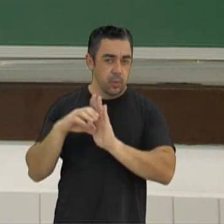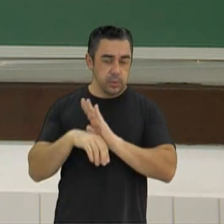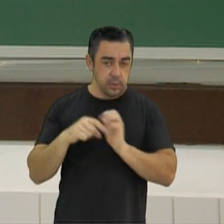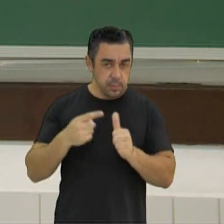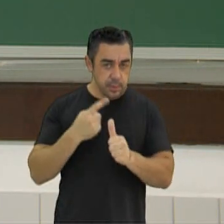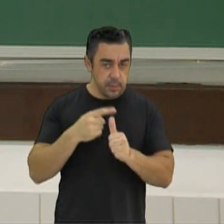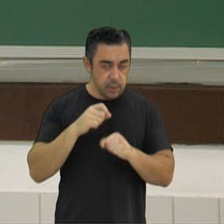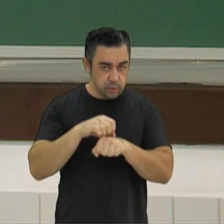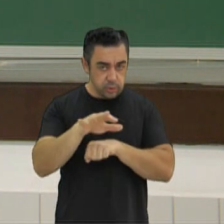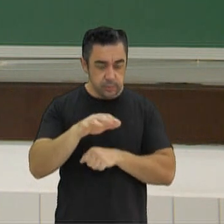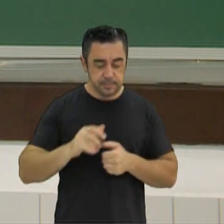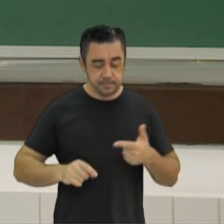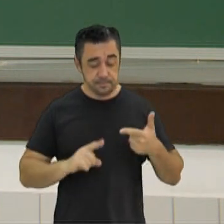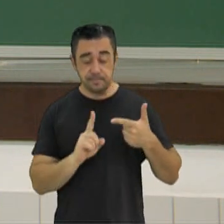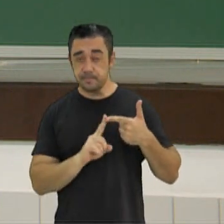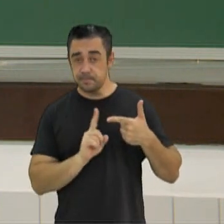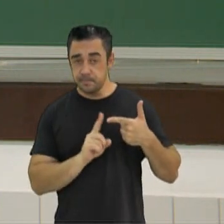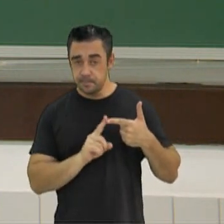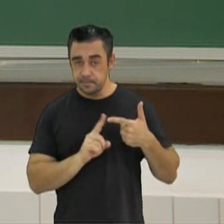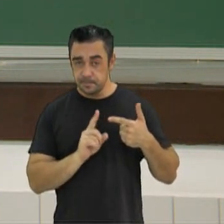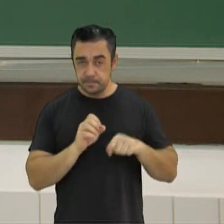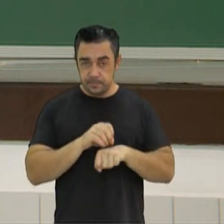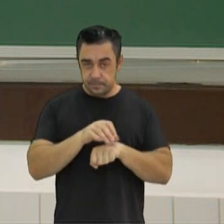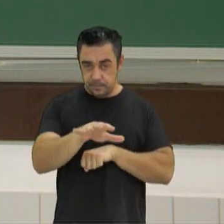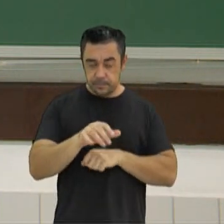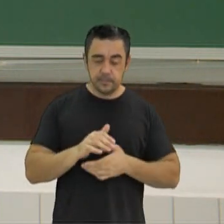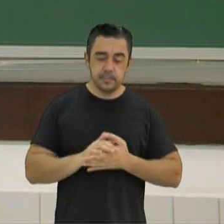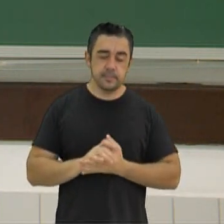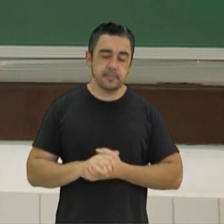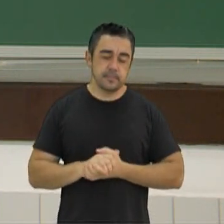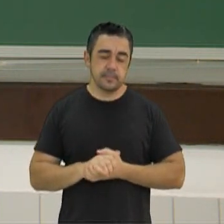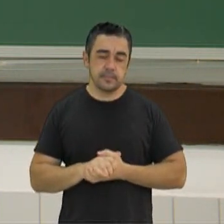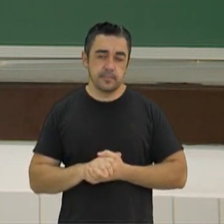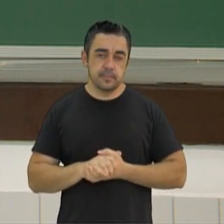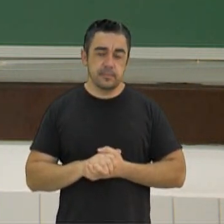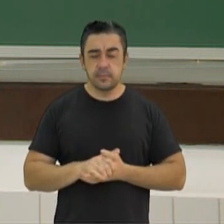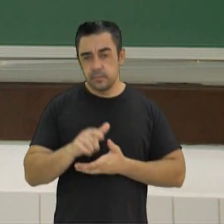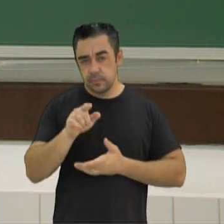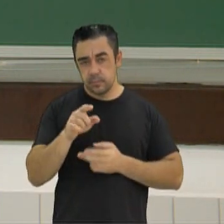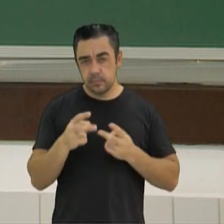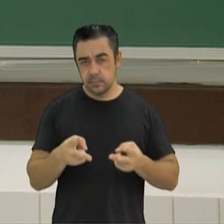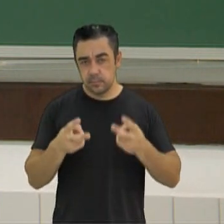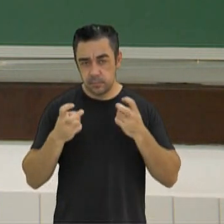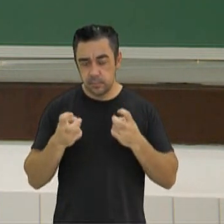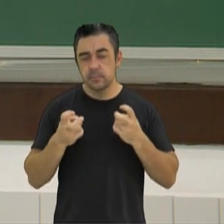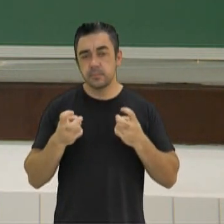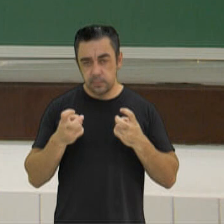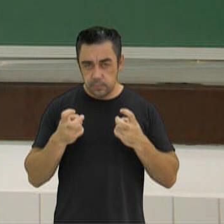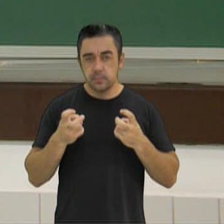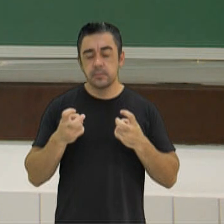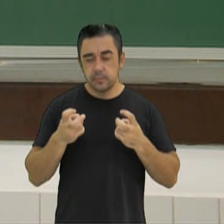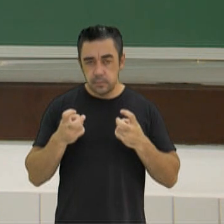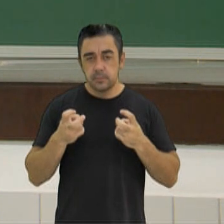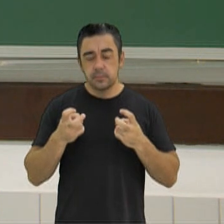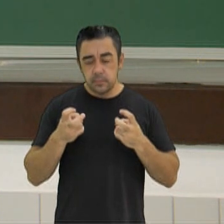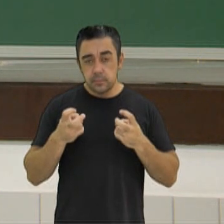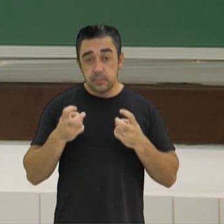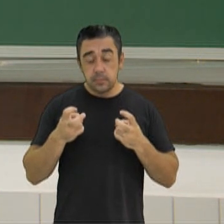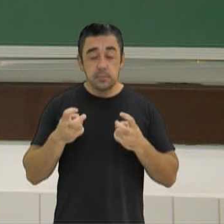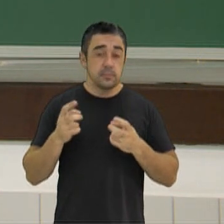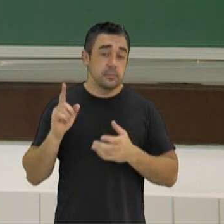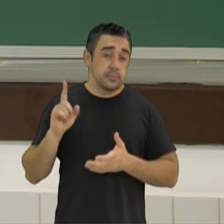primeira dica. A segunda dica é que quando você, como você vai perceber, a gente trabalha